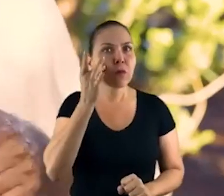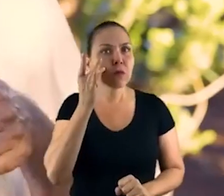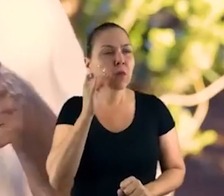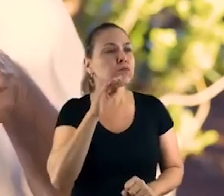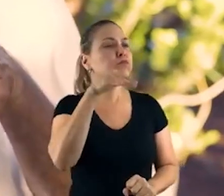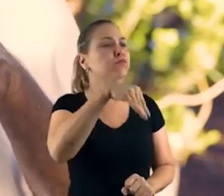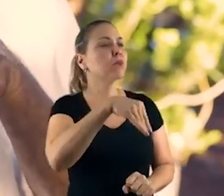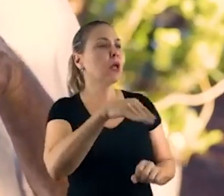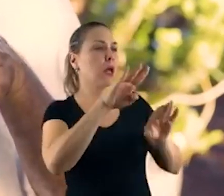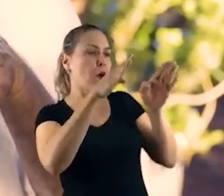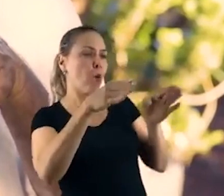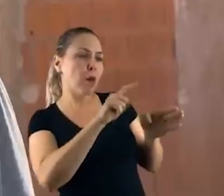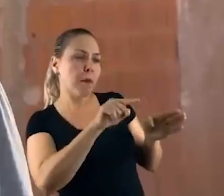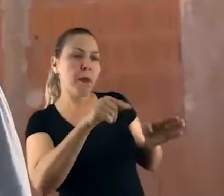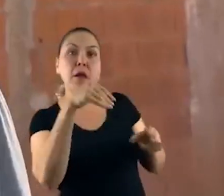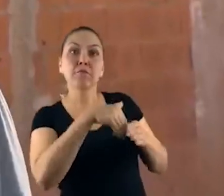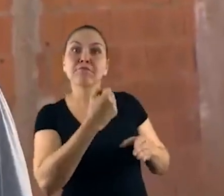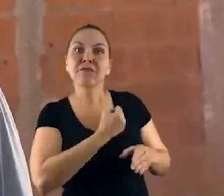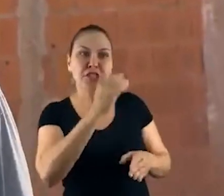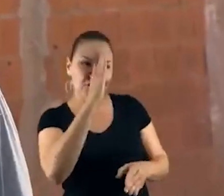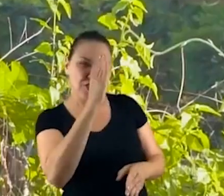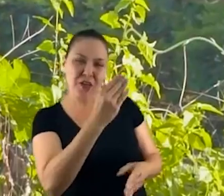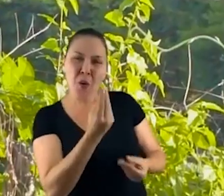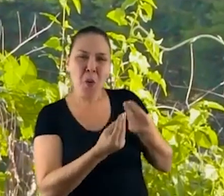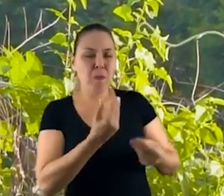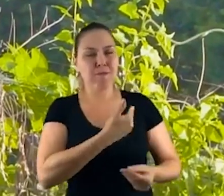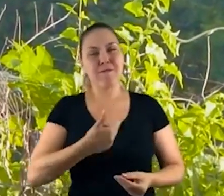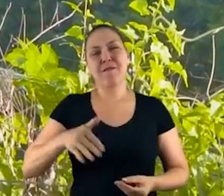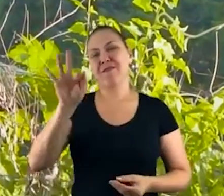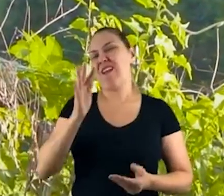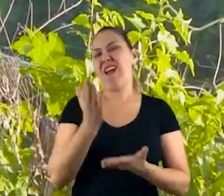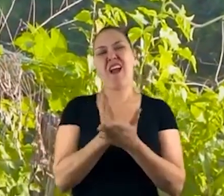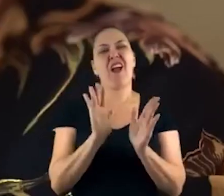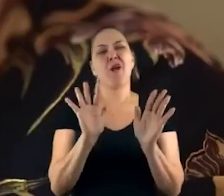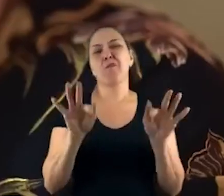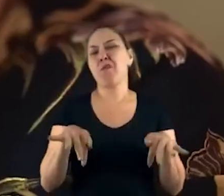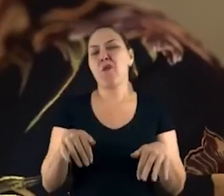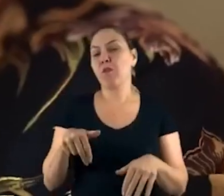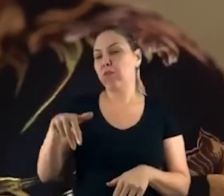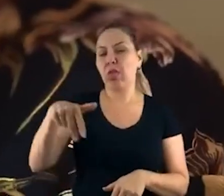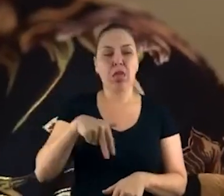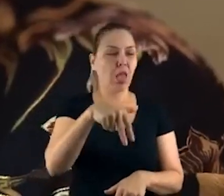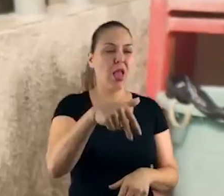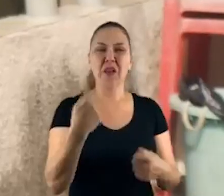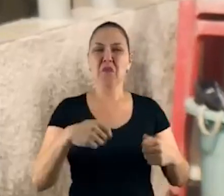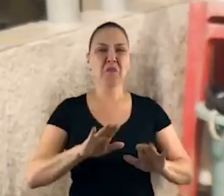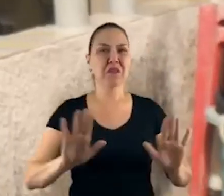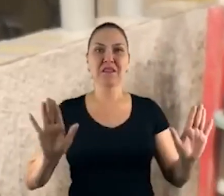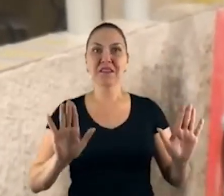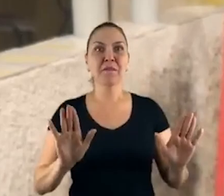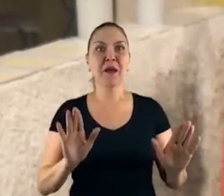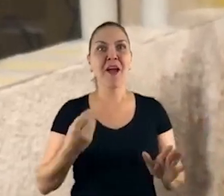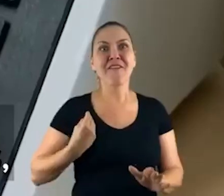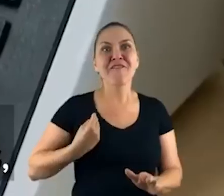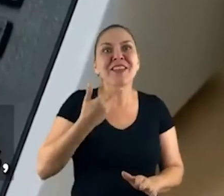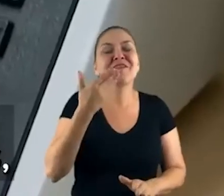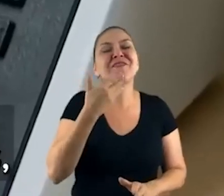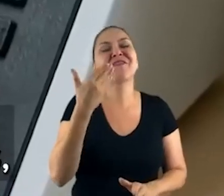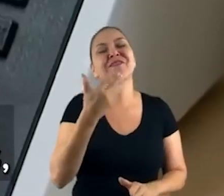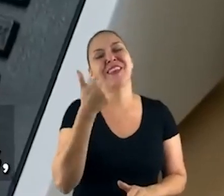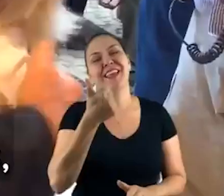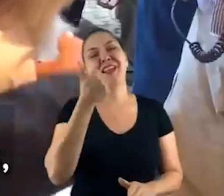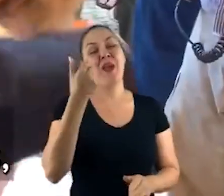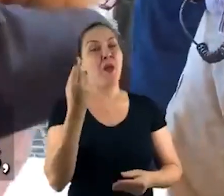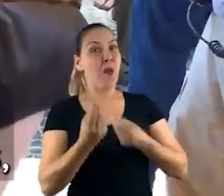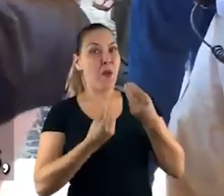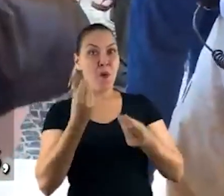O governo federal acabou com o deslocamento desnecessário para os beneficiários e tornou a sua vida mais fácil. Apenas